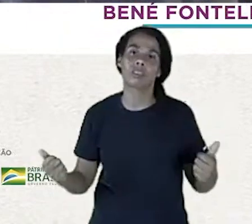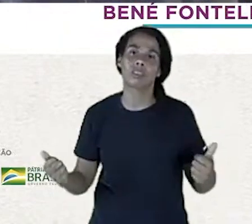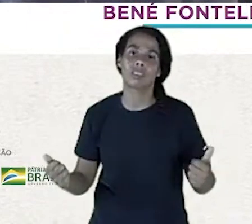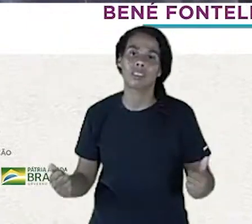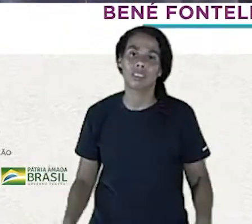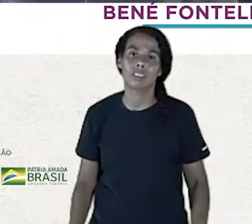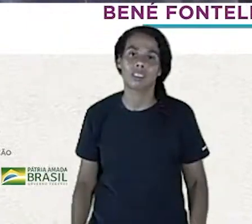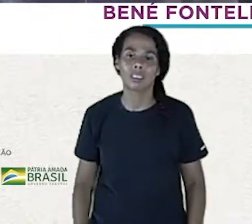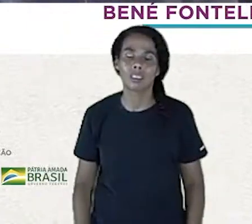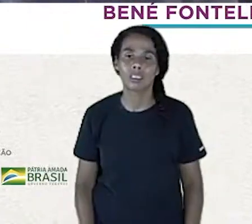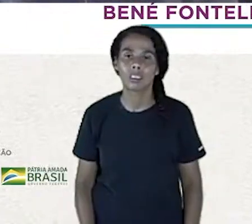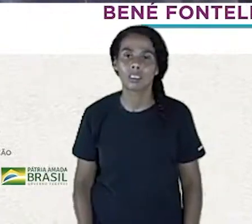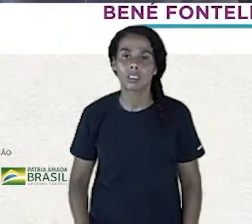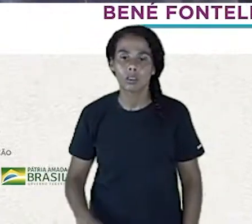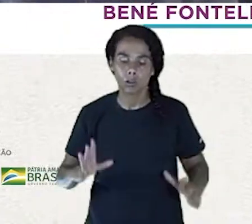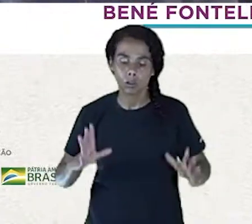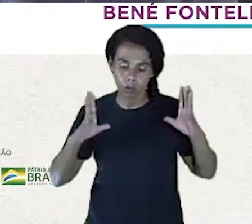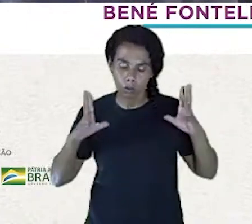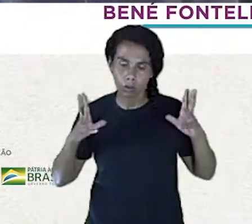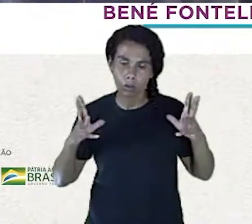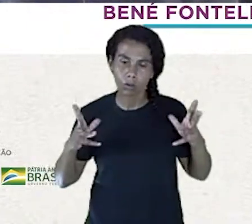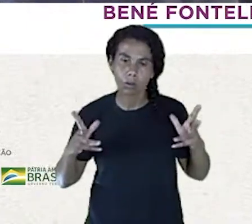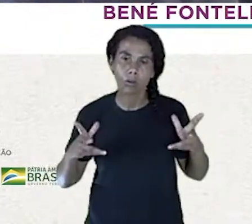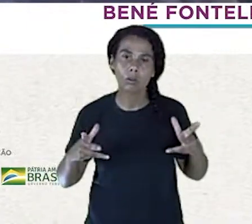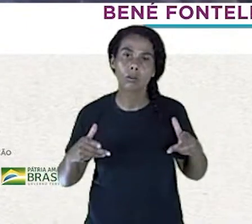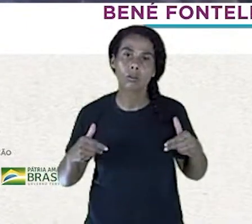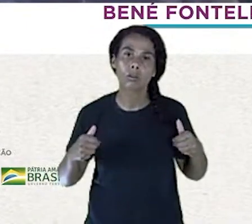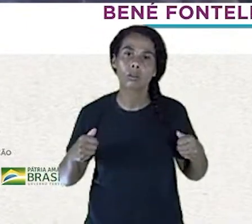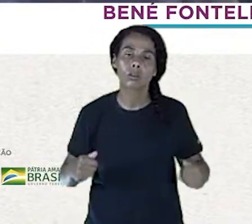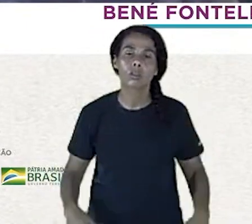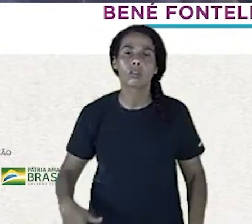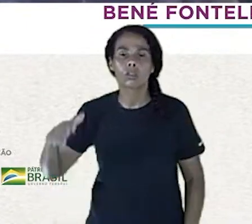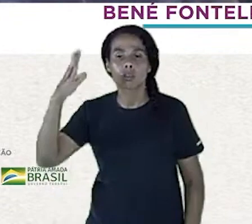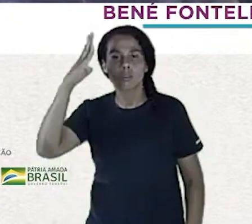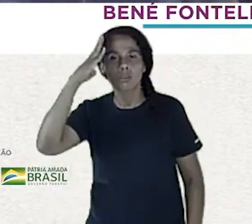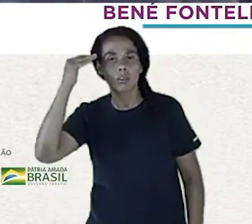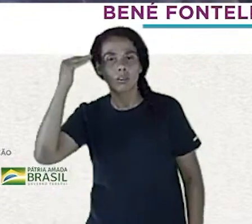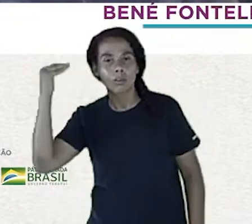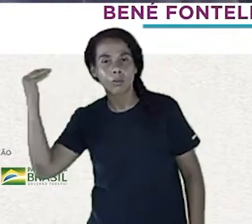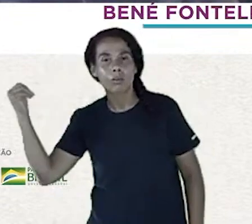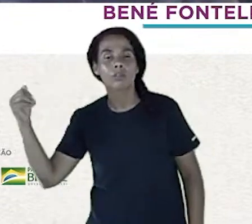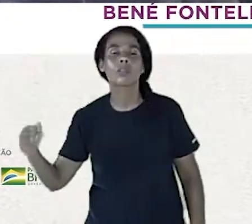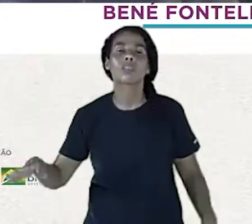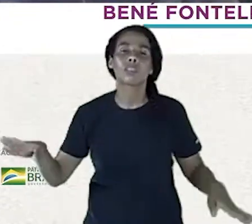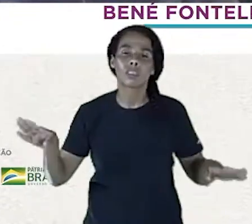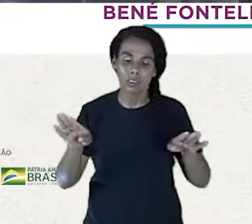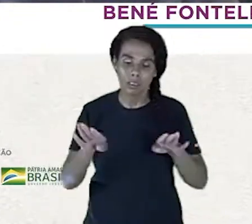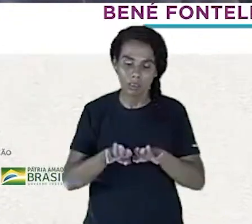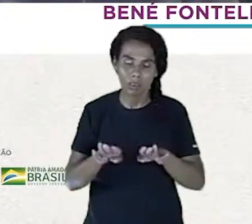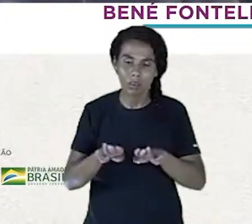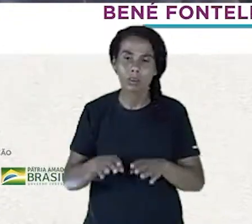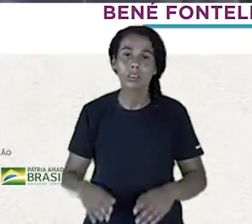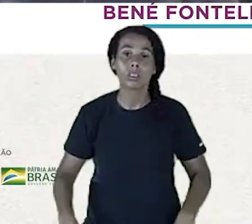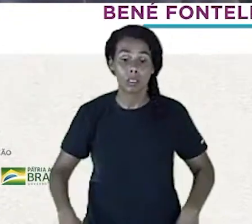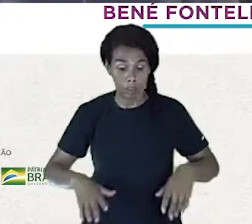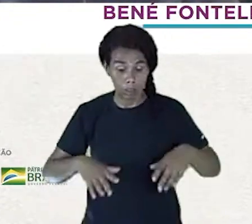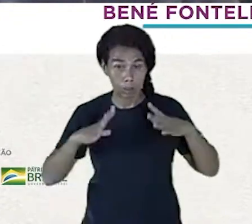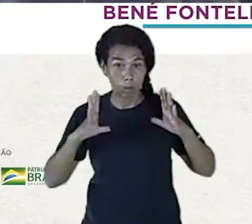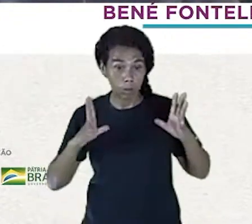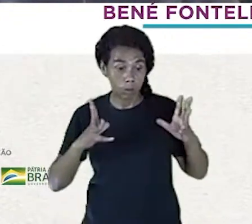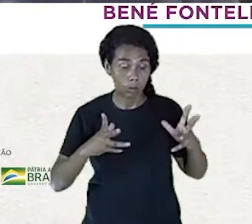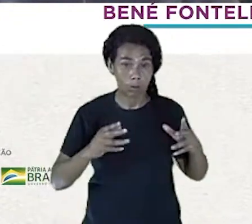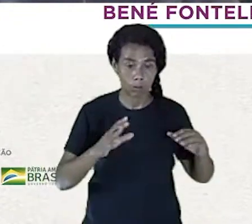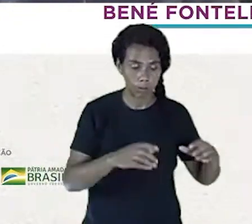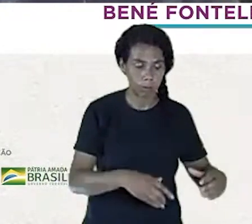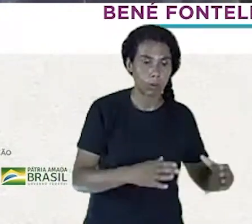Todos nós somos, todo artista é isso. E eu vou mais além, todo ser humano é isso. Todo